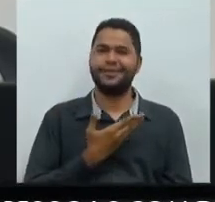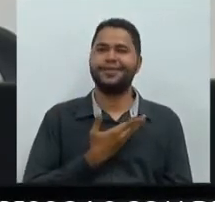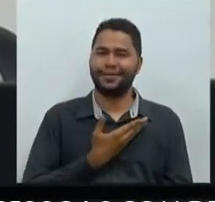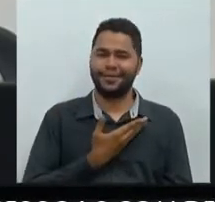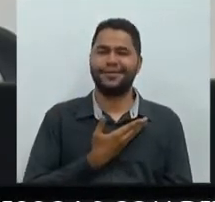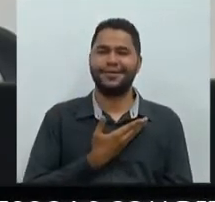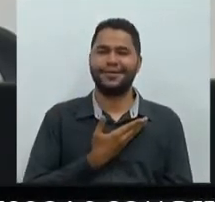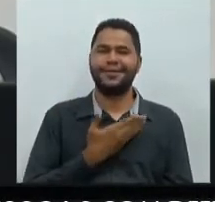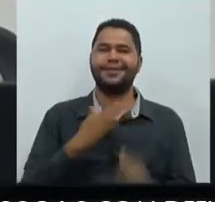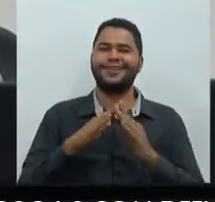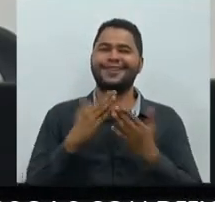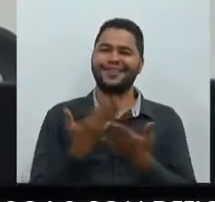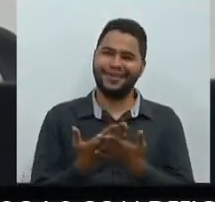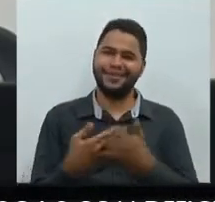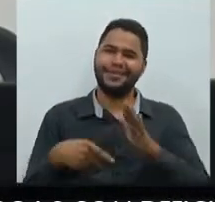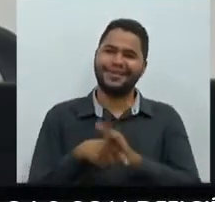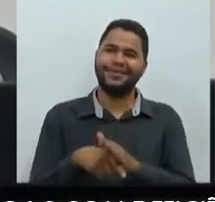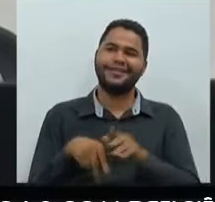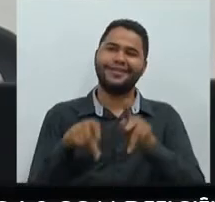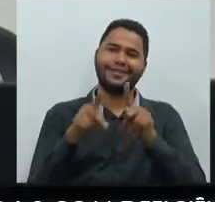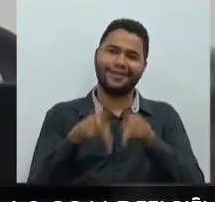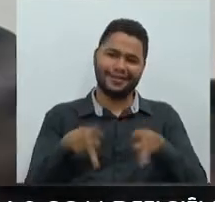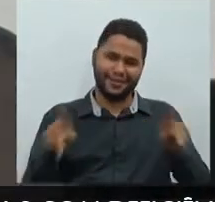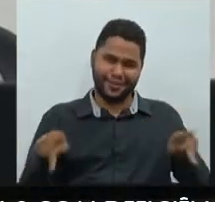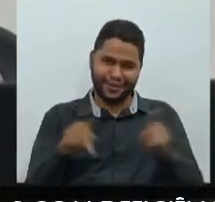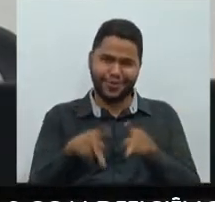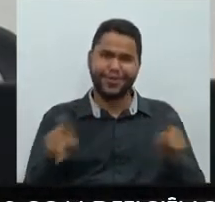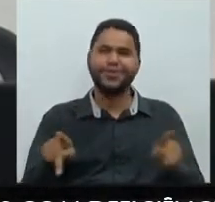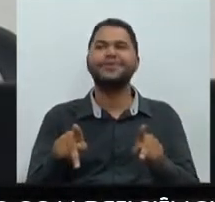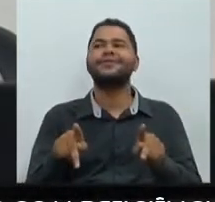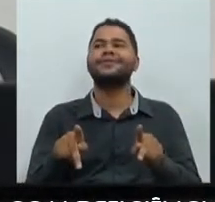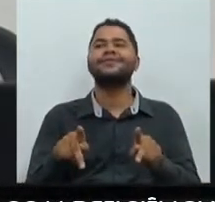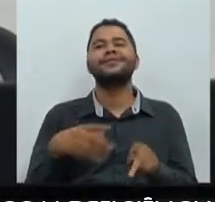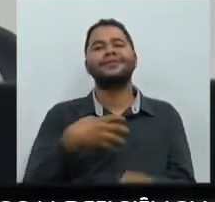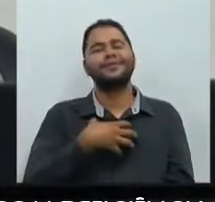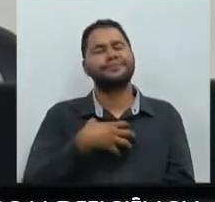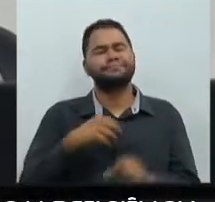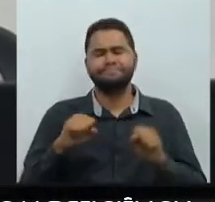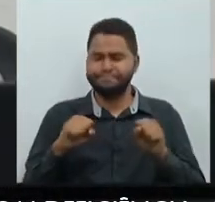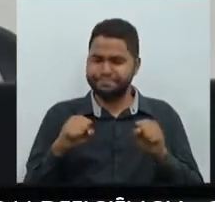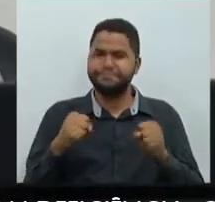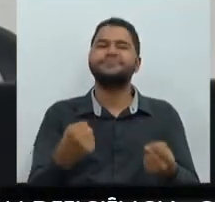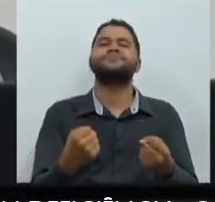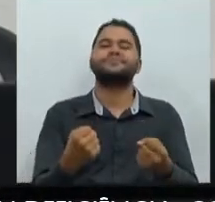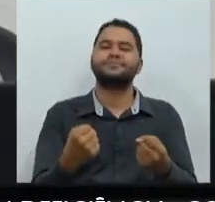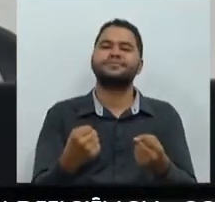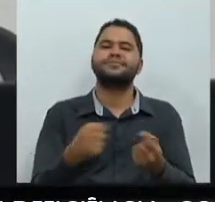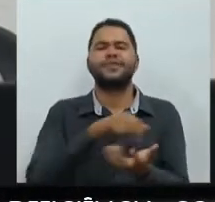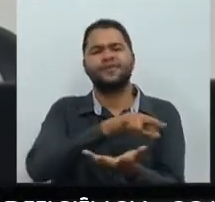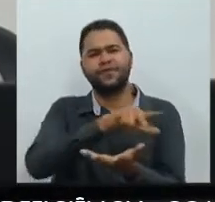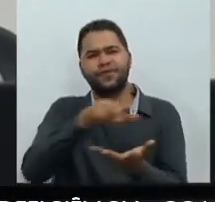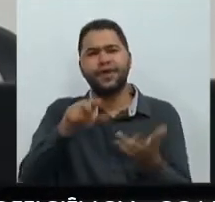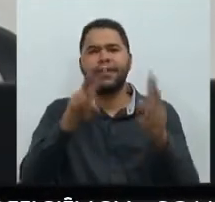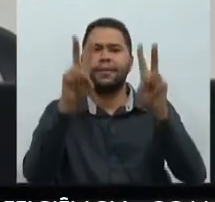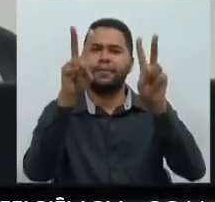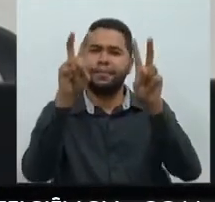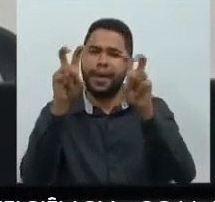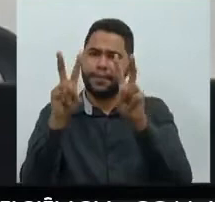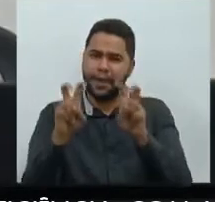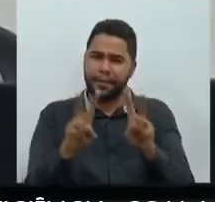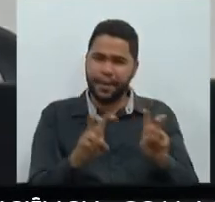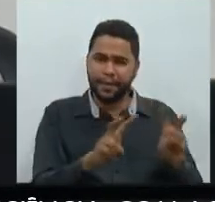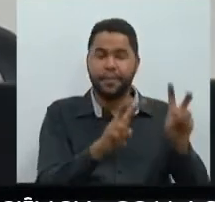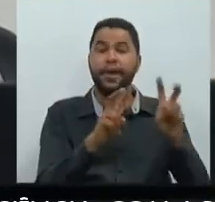Kelly é da Escola Estadual Professor também Arão Reis, sempre uma grande defensora aí, né, de várias temáticas importantes,